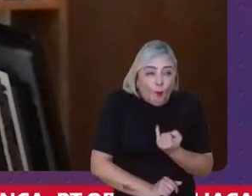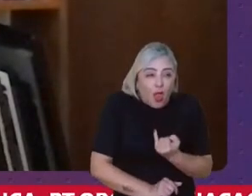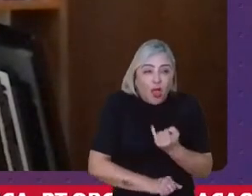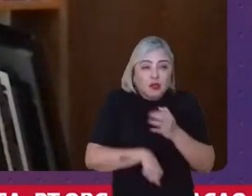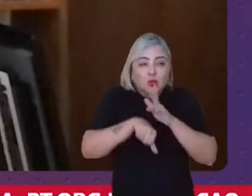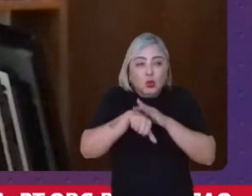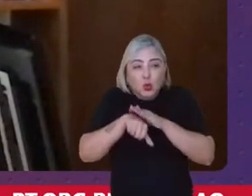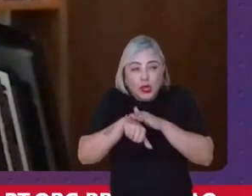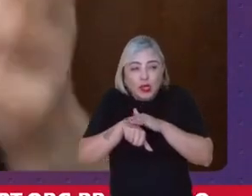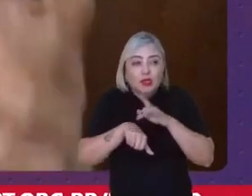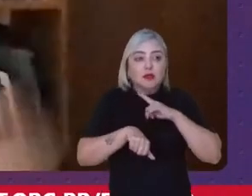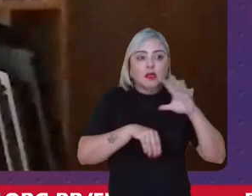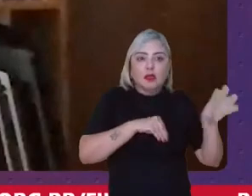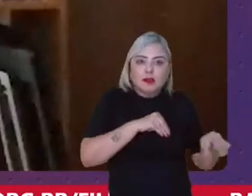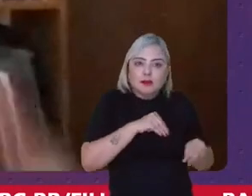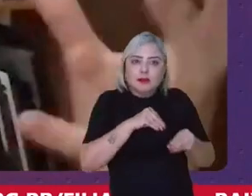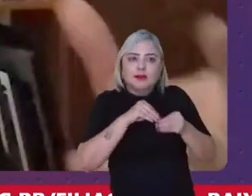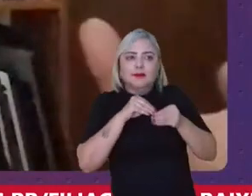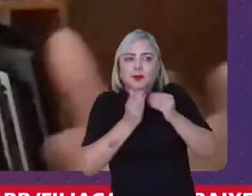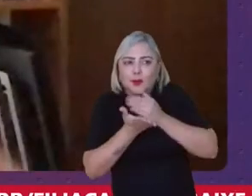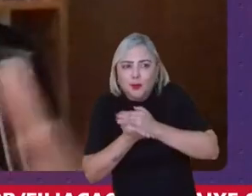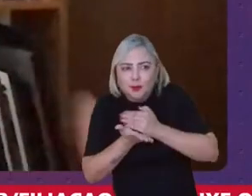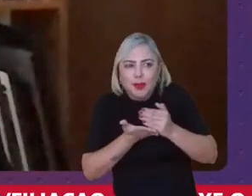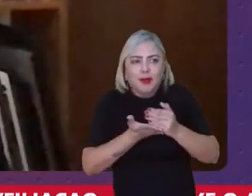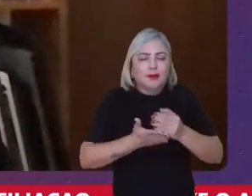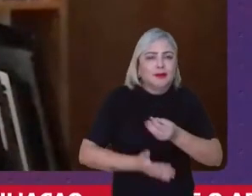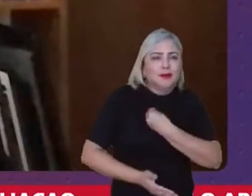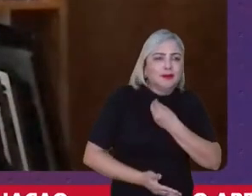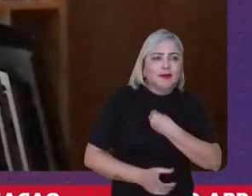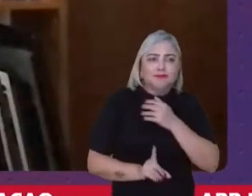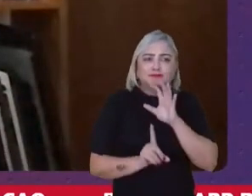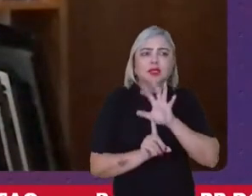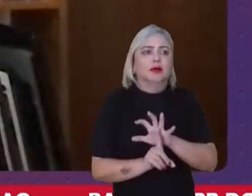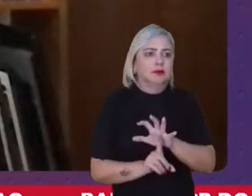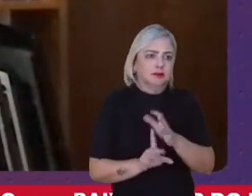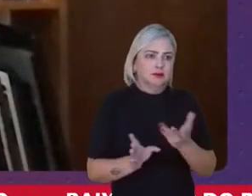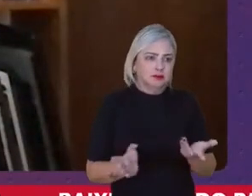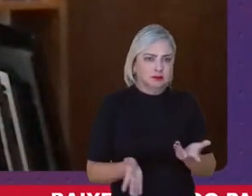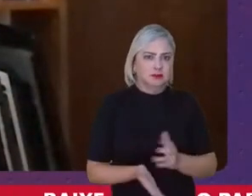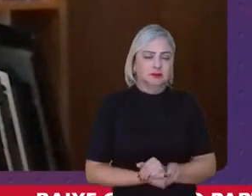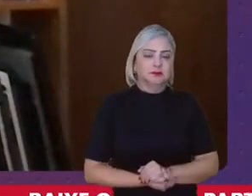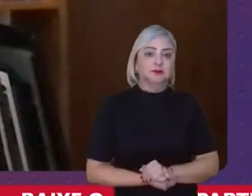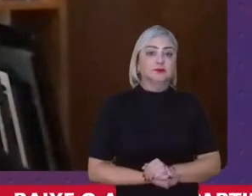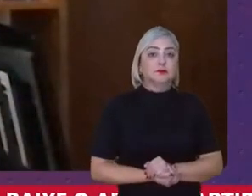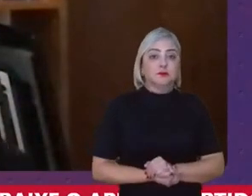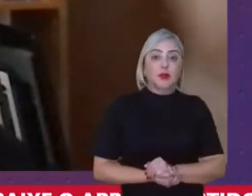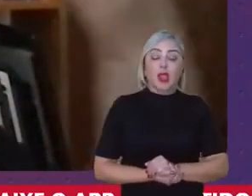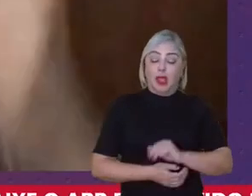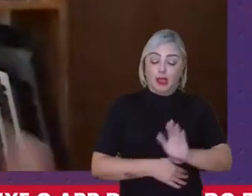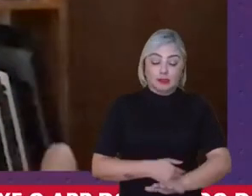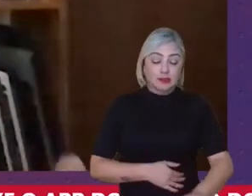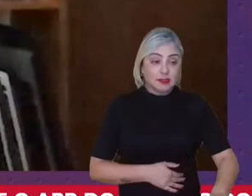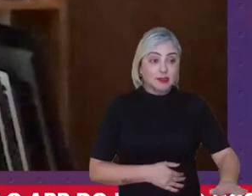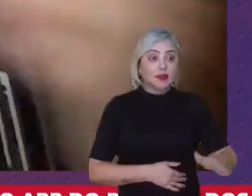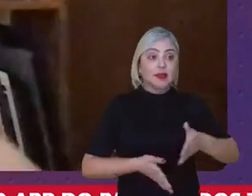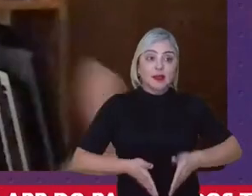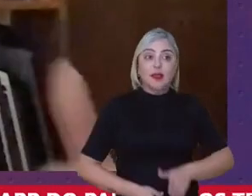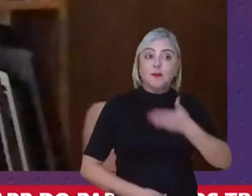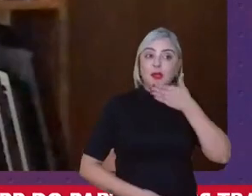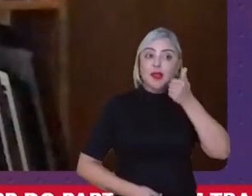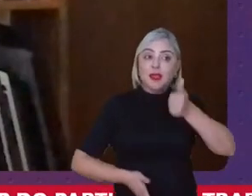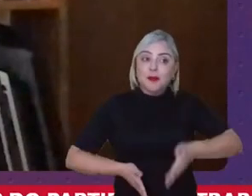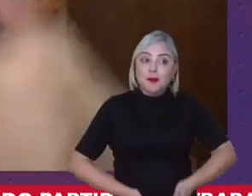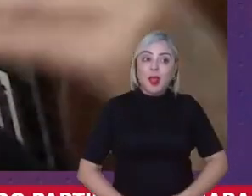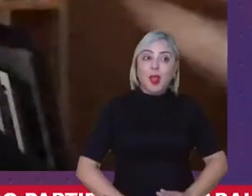né? E com isso já tinha todo o início da sua vida impactado, né? Então, as crianças melhoraram,